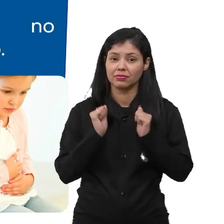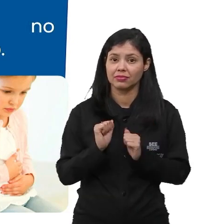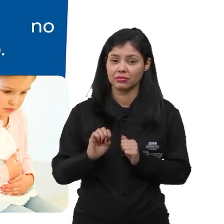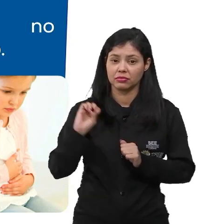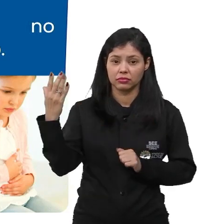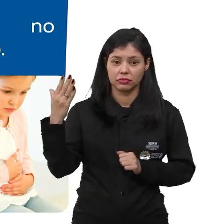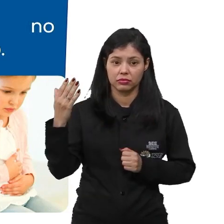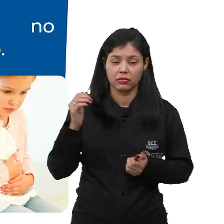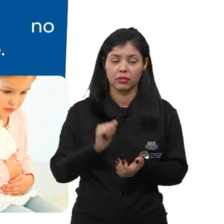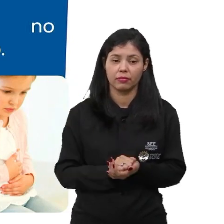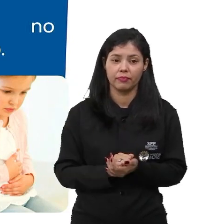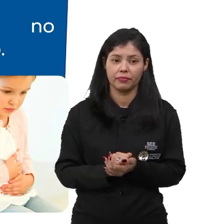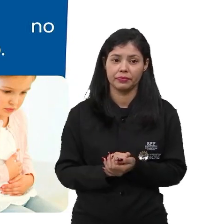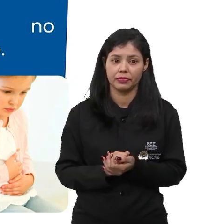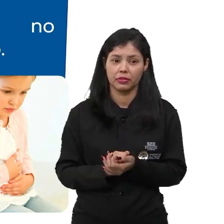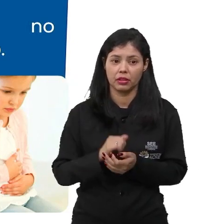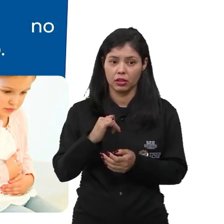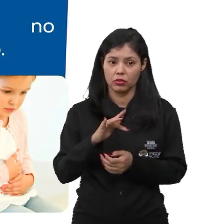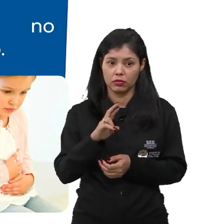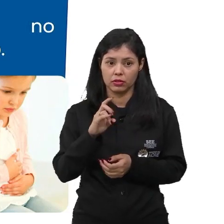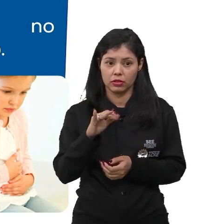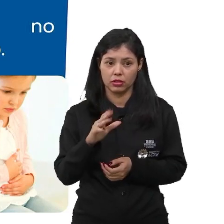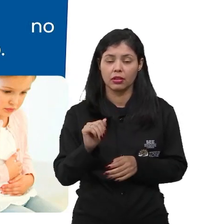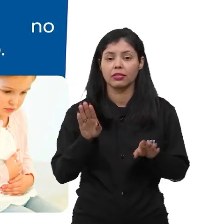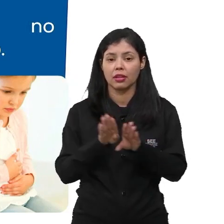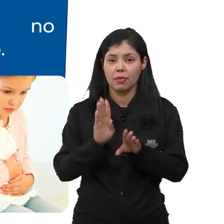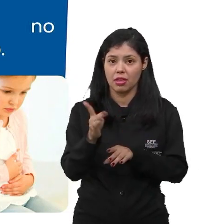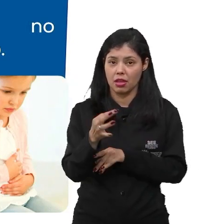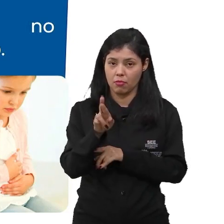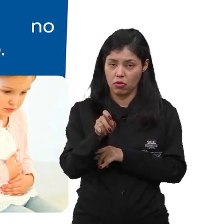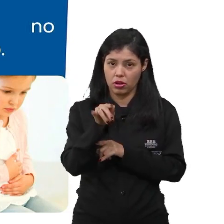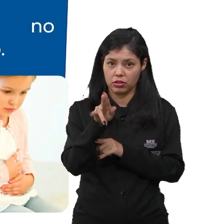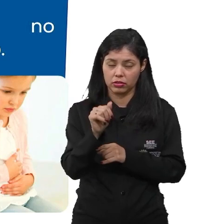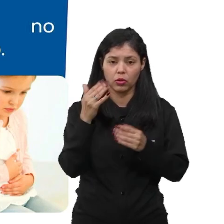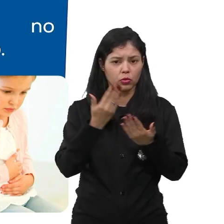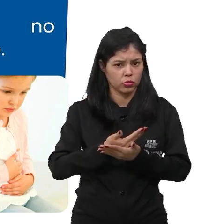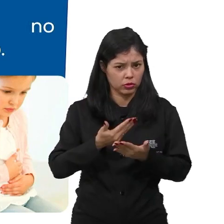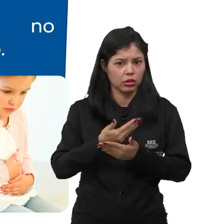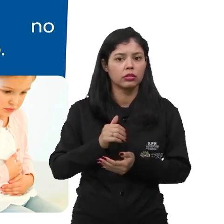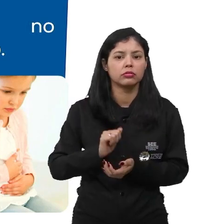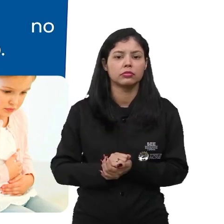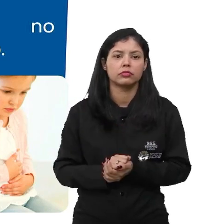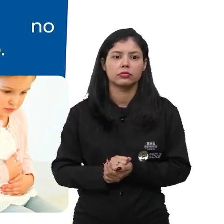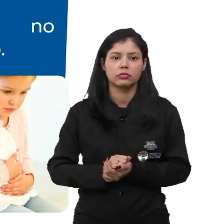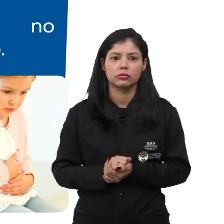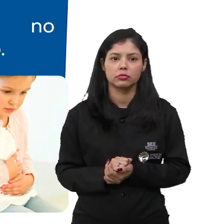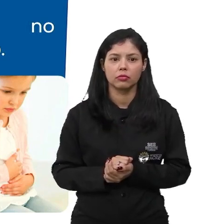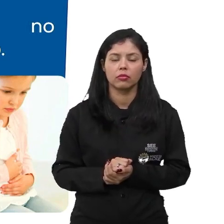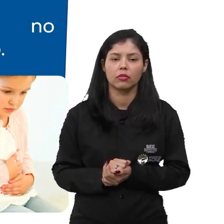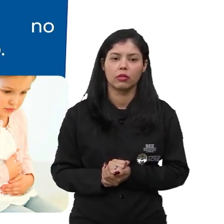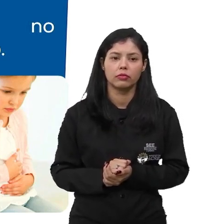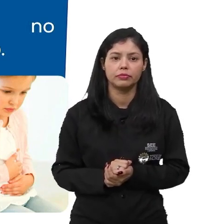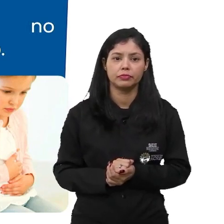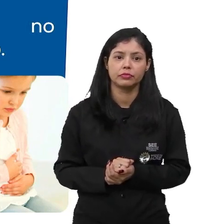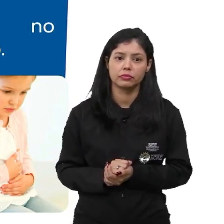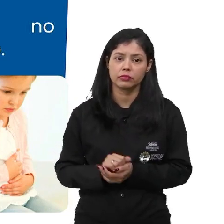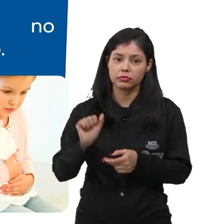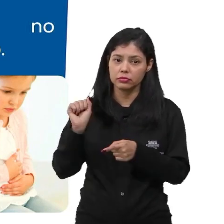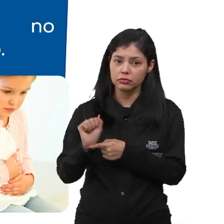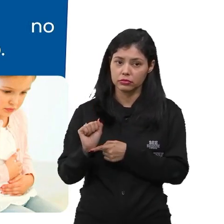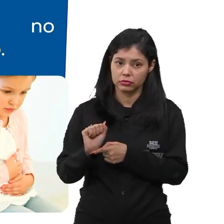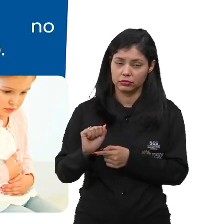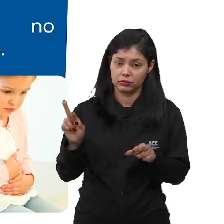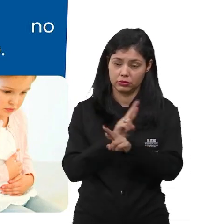causar insuficiência renal e também hemorragias. Então, muito cuidado ali com a leptospirose. Aí os